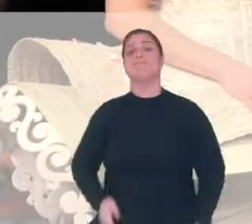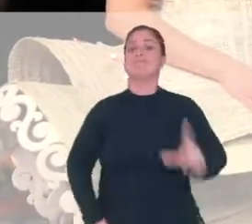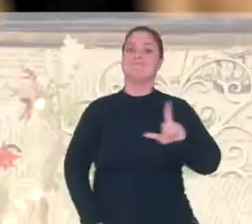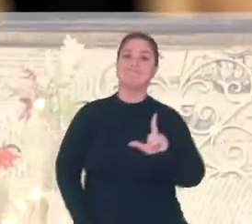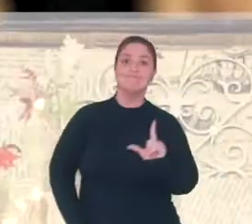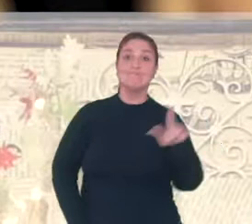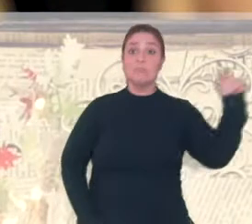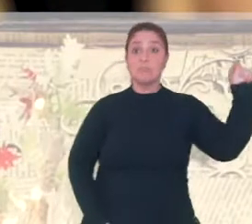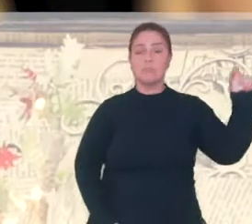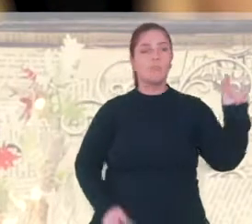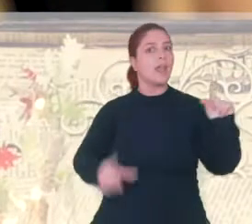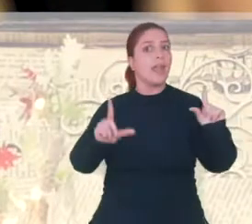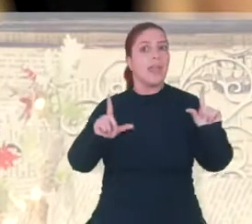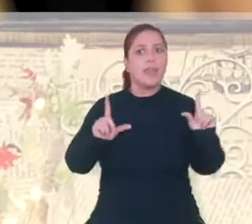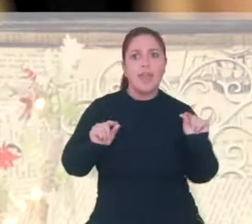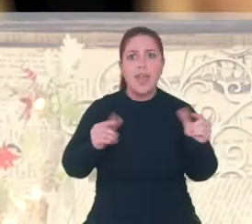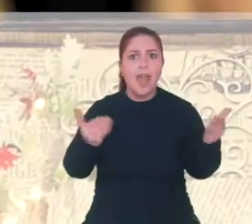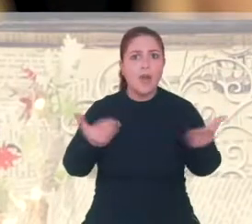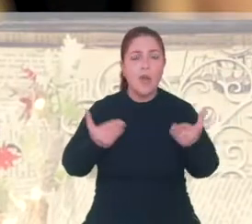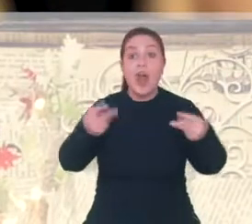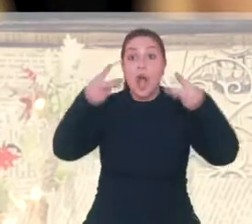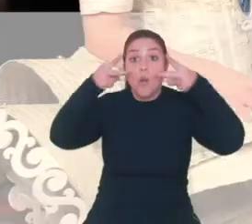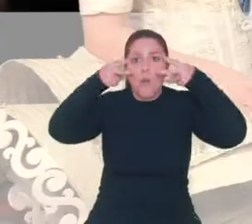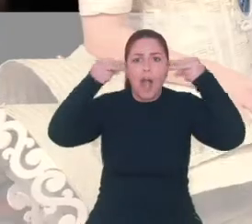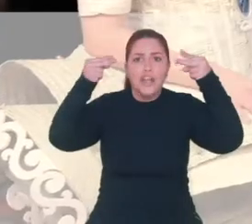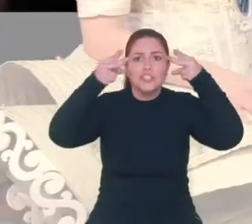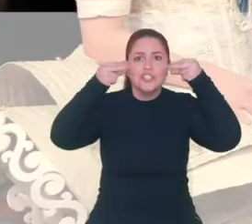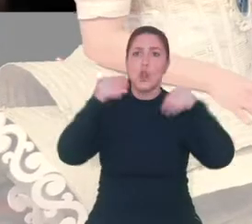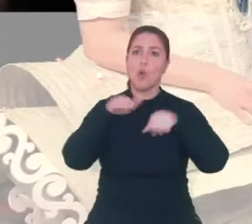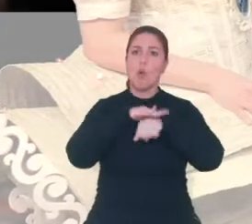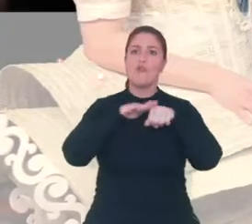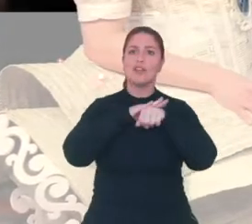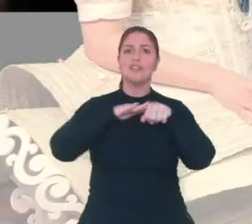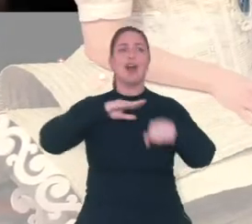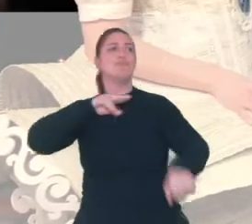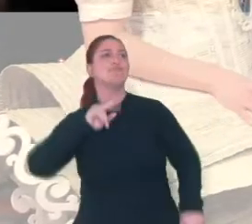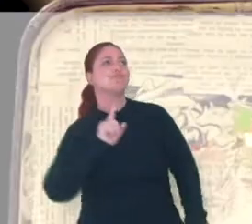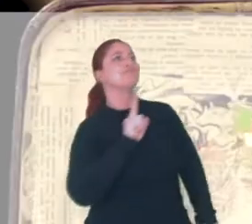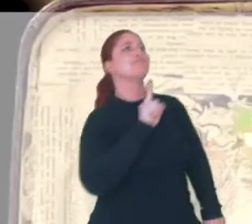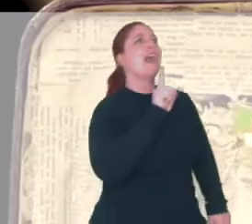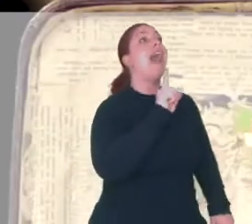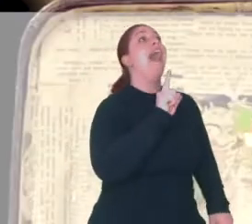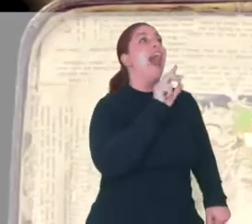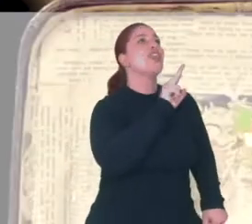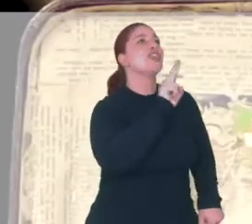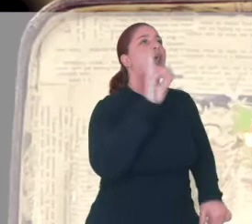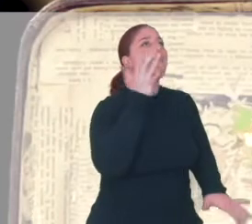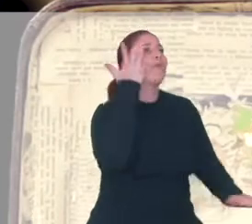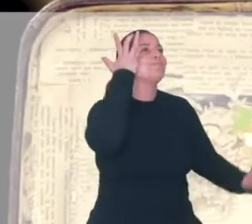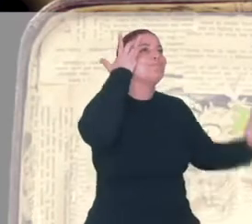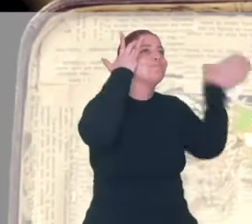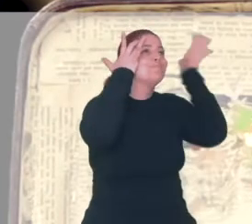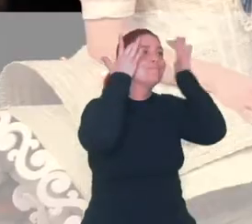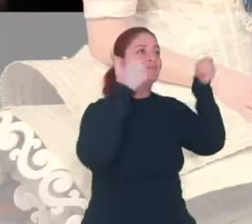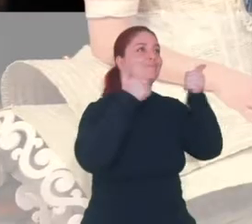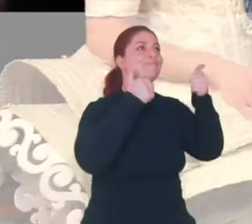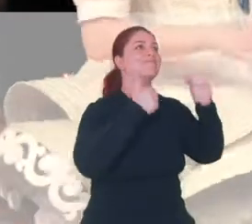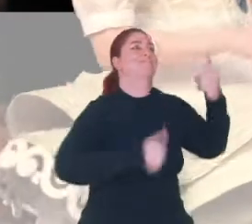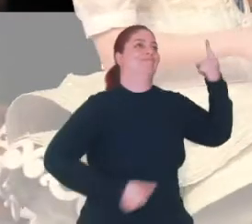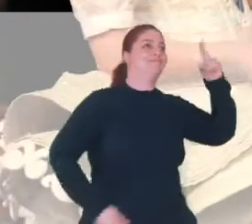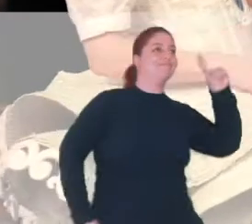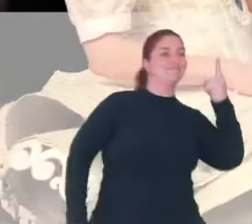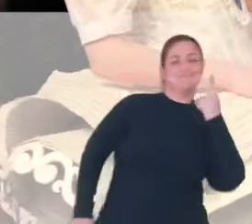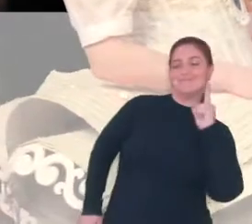a vez do Coati falar com Tupã. E assim que ele obteve o nome, seguiu para a árvore.